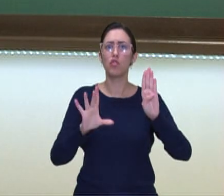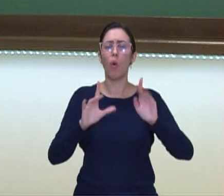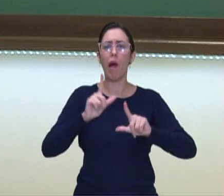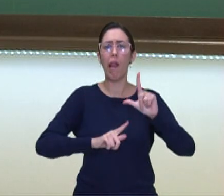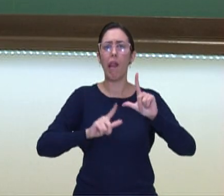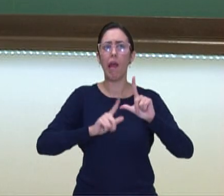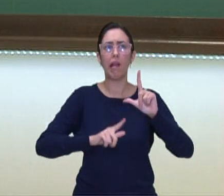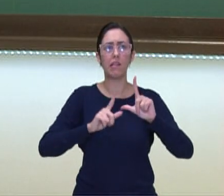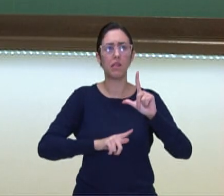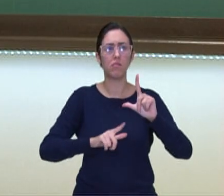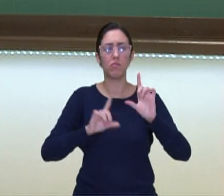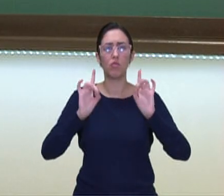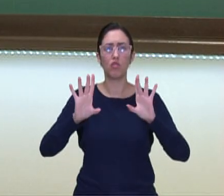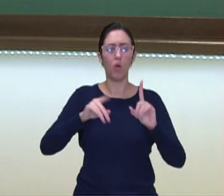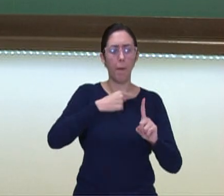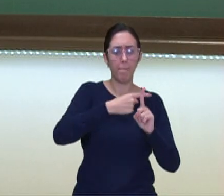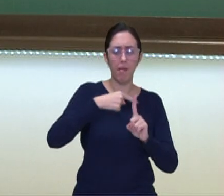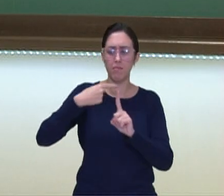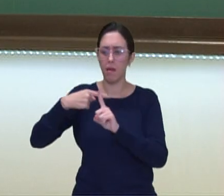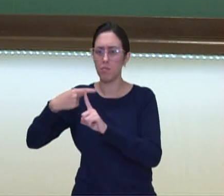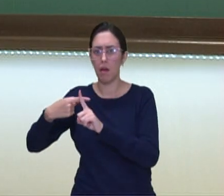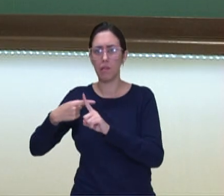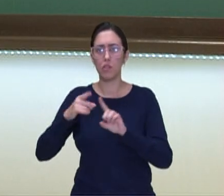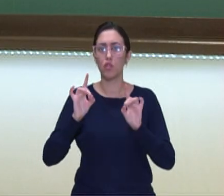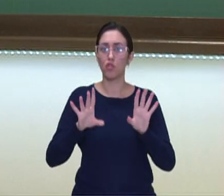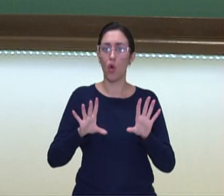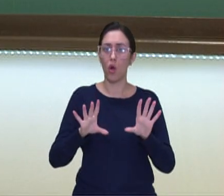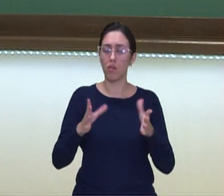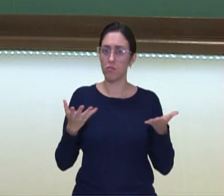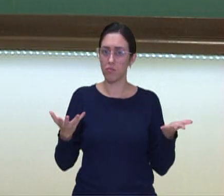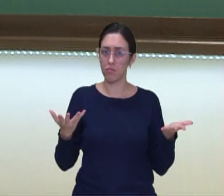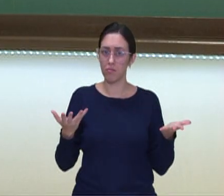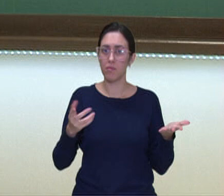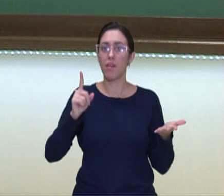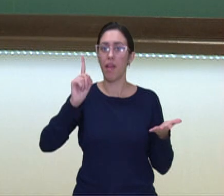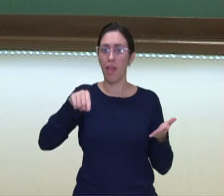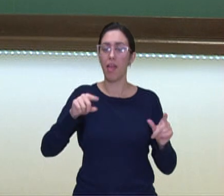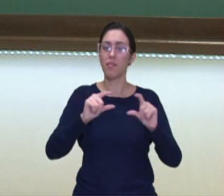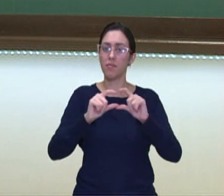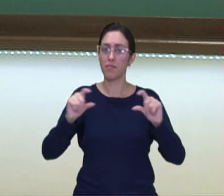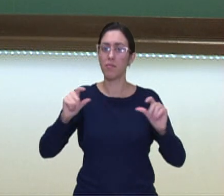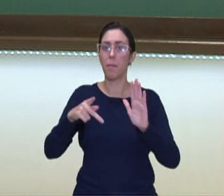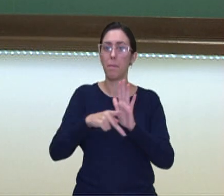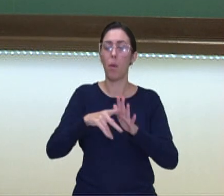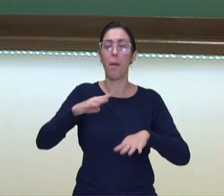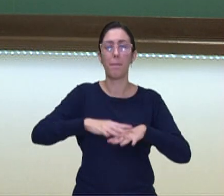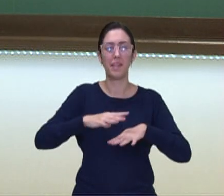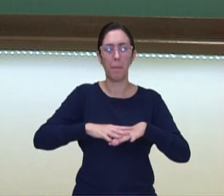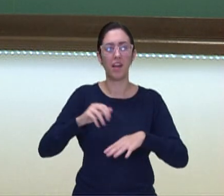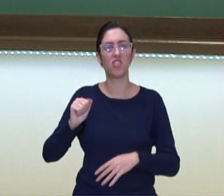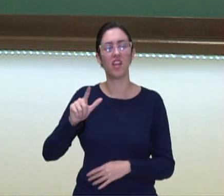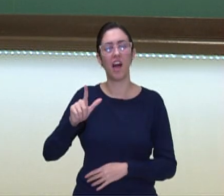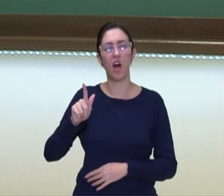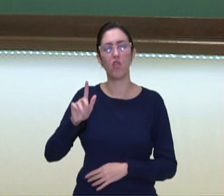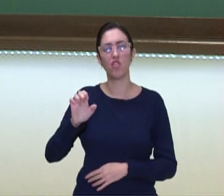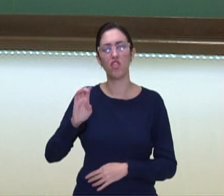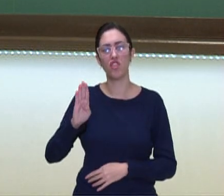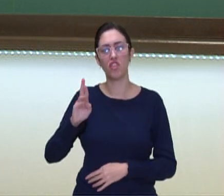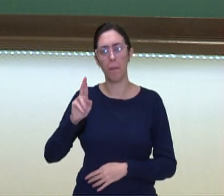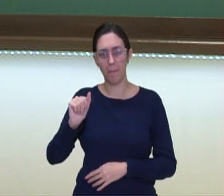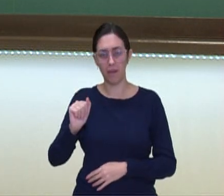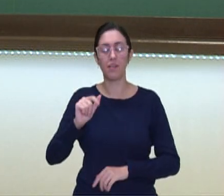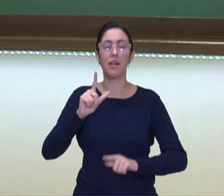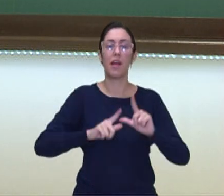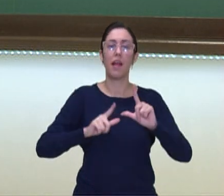e a soma, né, como sendo a operação. Então eu tenho uma expressão algébrica. Na letra C, eu